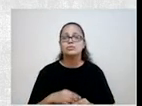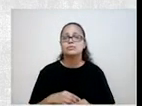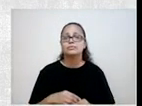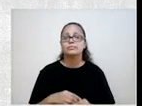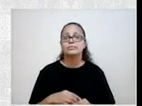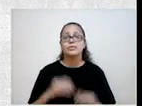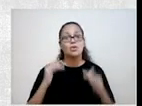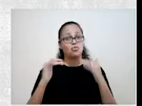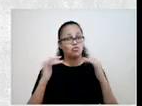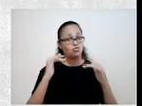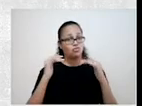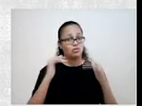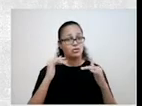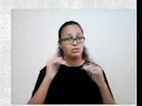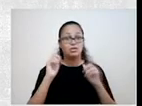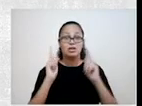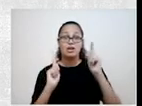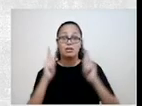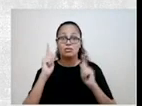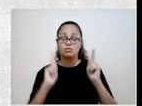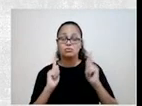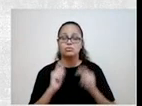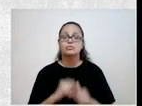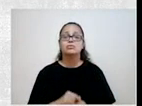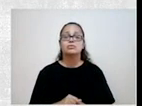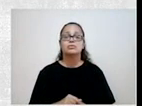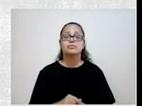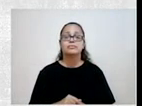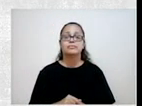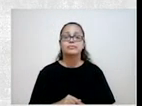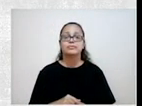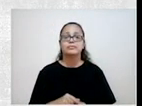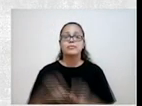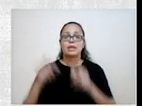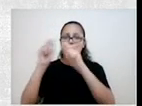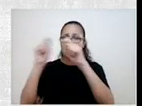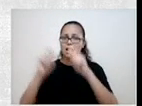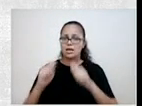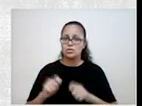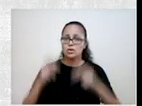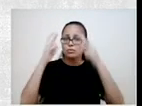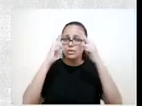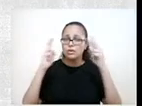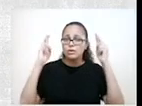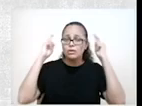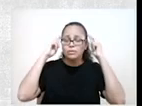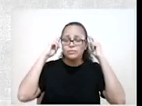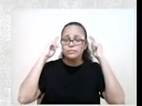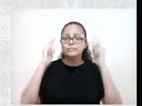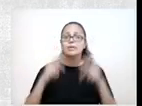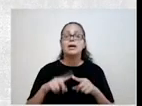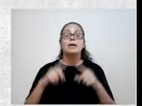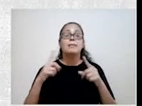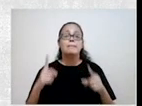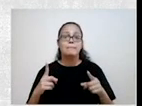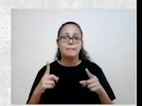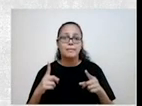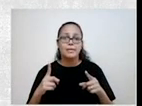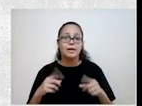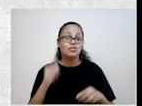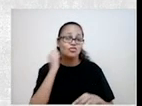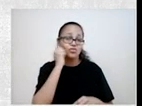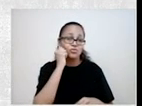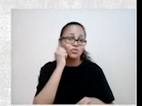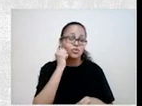gestos. A inspiração nas obras greco-romanas é evidente, mas os artistas renascentistas